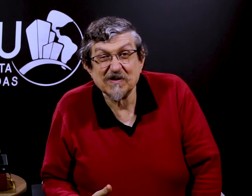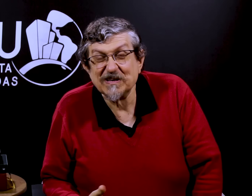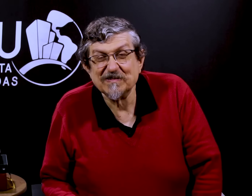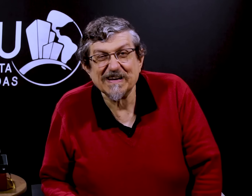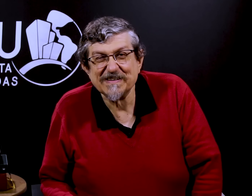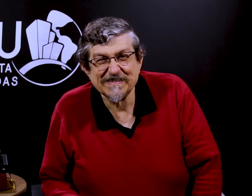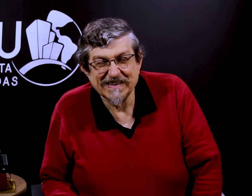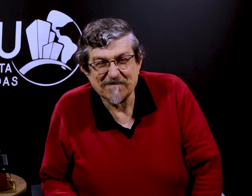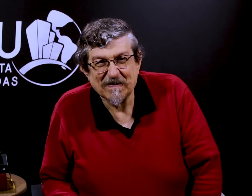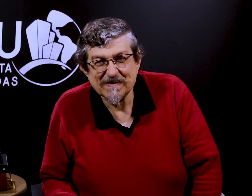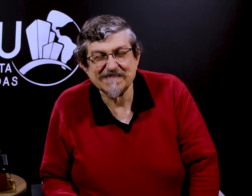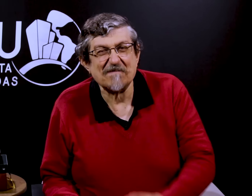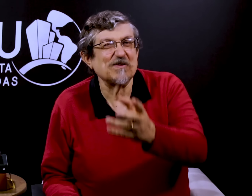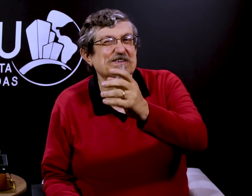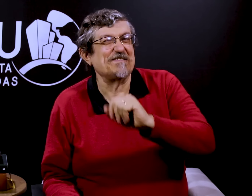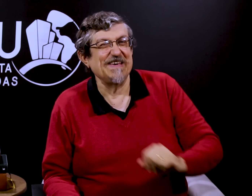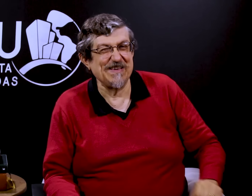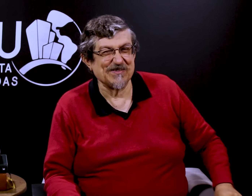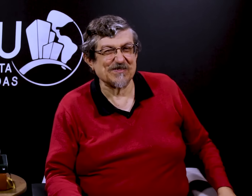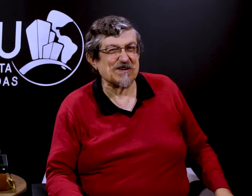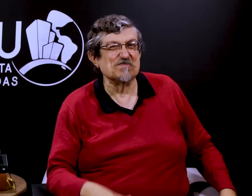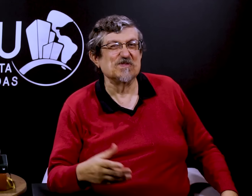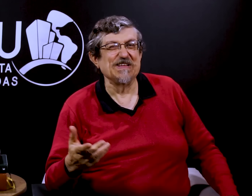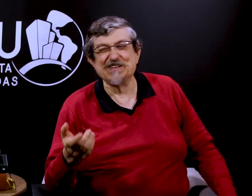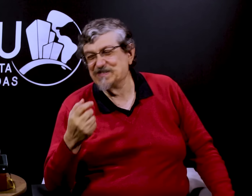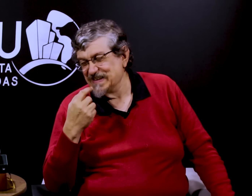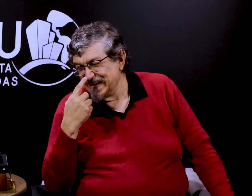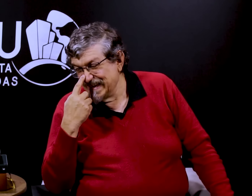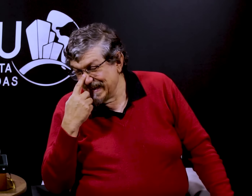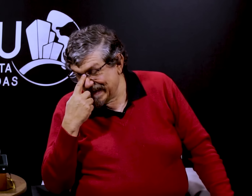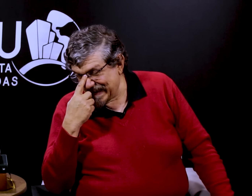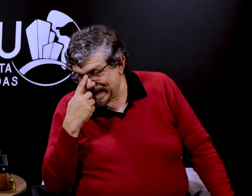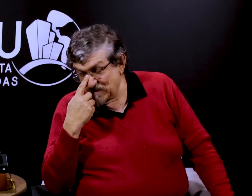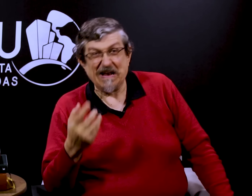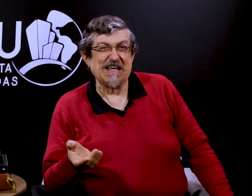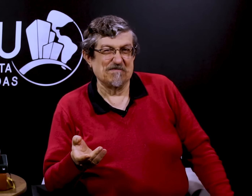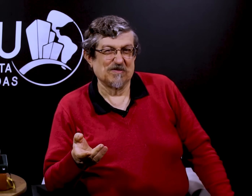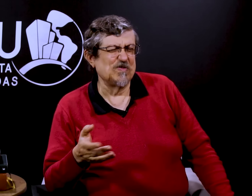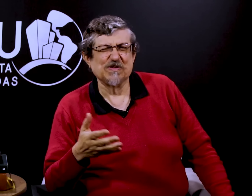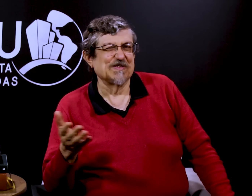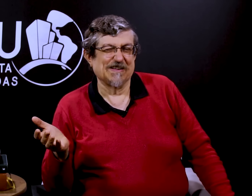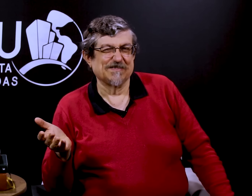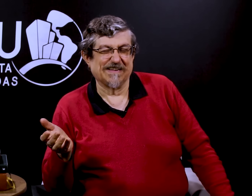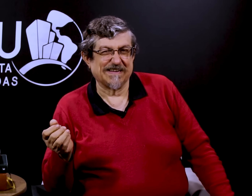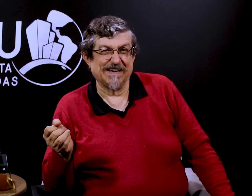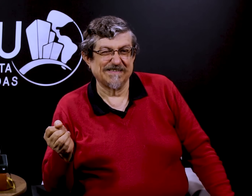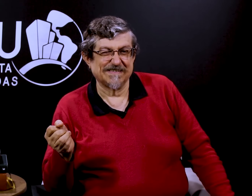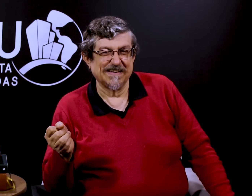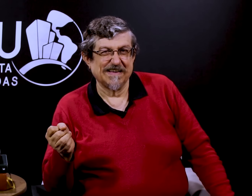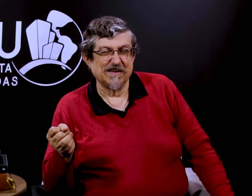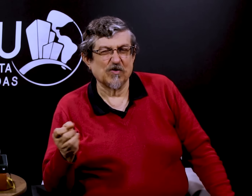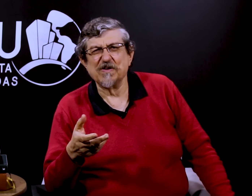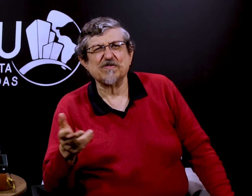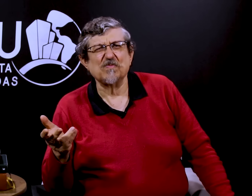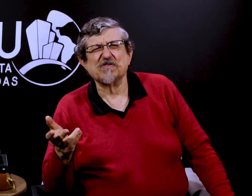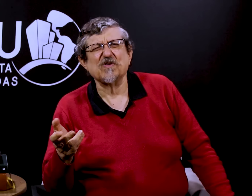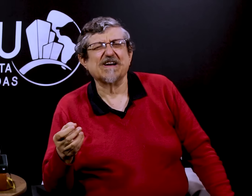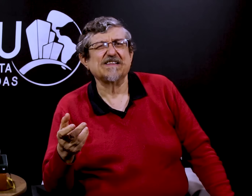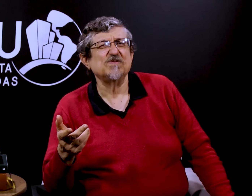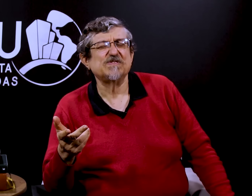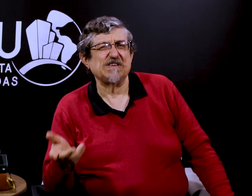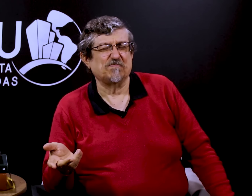criatividade e com aquilo que a gente tem na mão. Você sabe que eu já vi isso tão bonito? Eu me lembro, muitos anos atrás, eu conheci